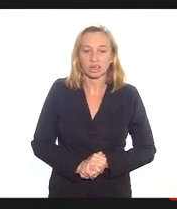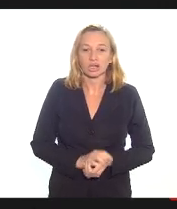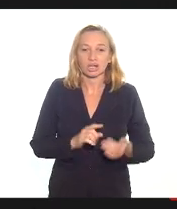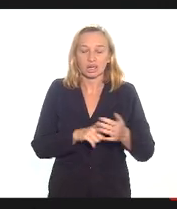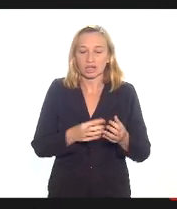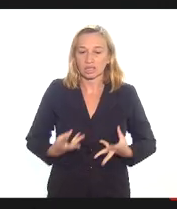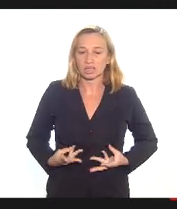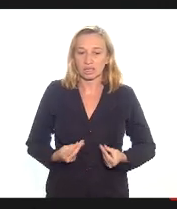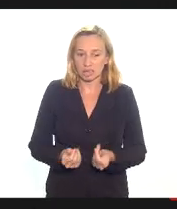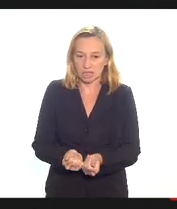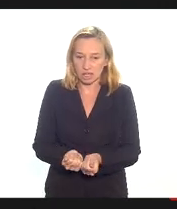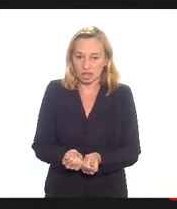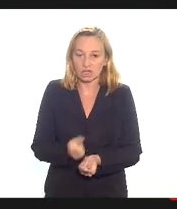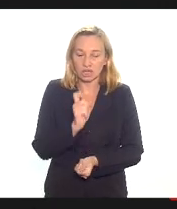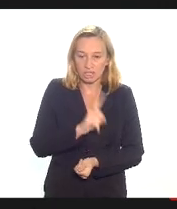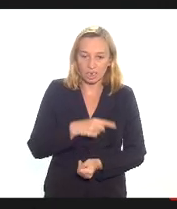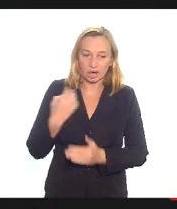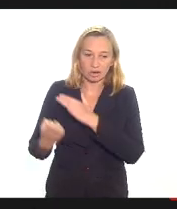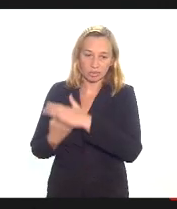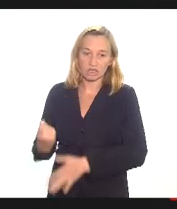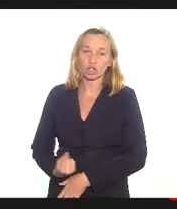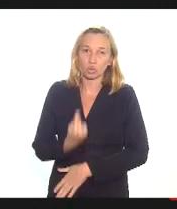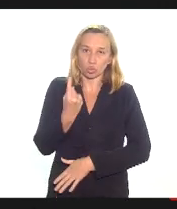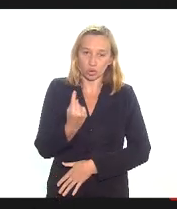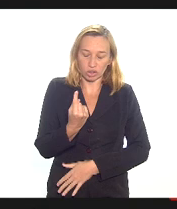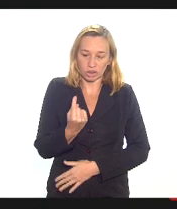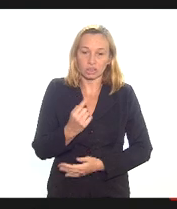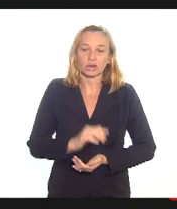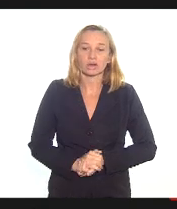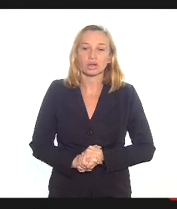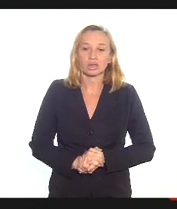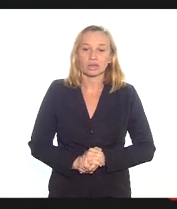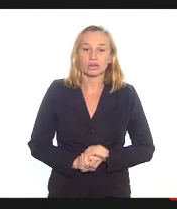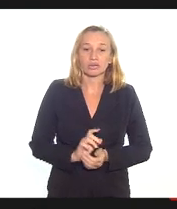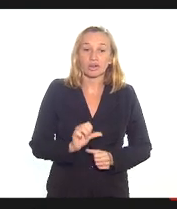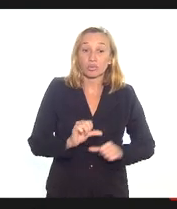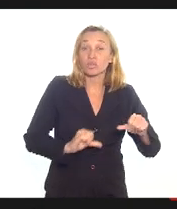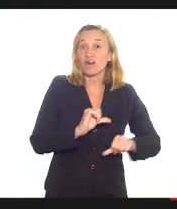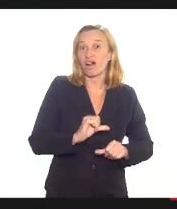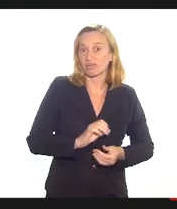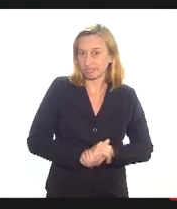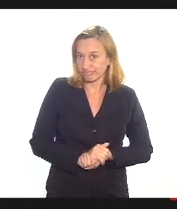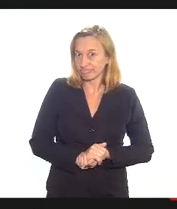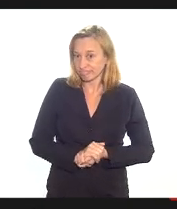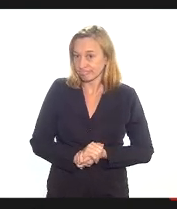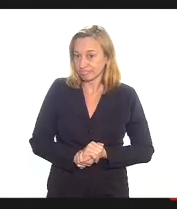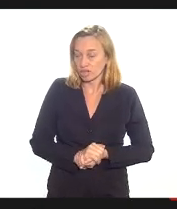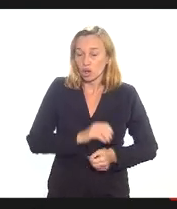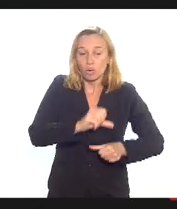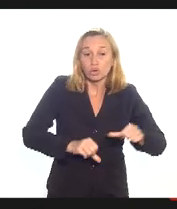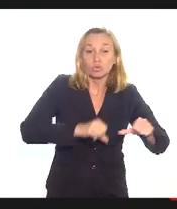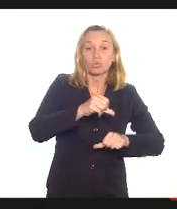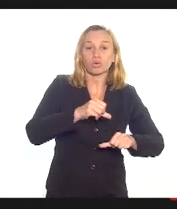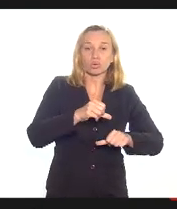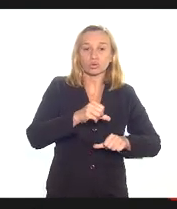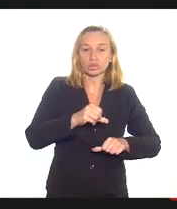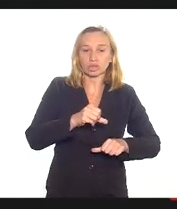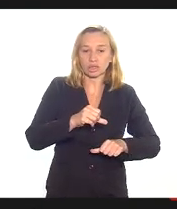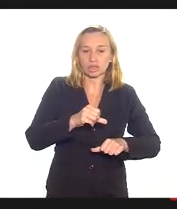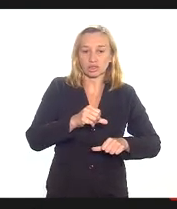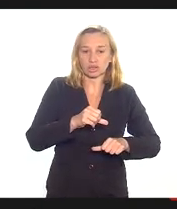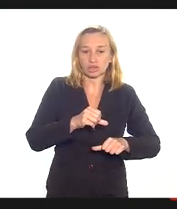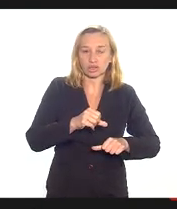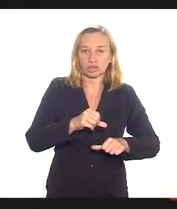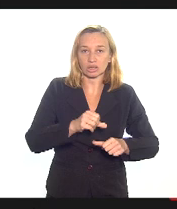que eram de um concessionário único, né, vão mudar de mãos. E quando ele muda de mão, o